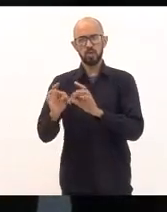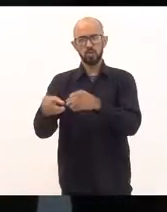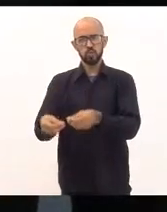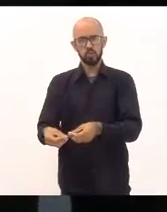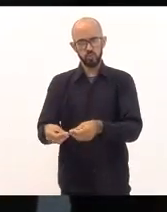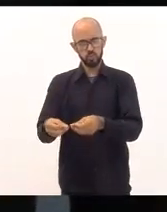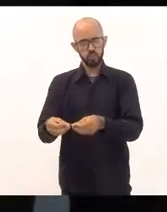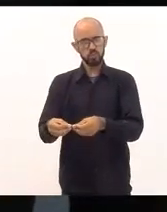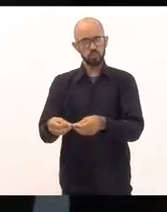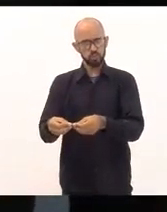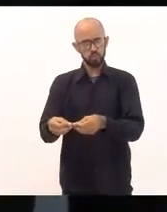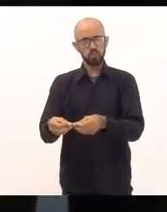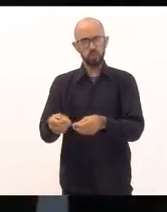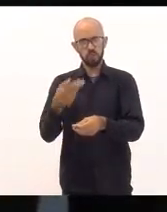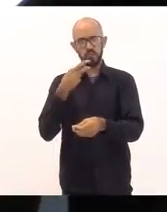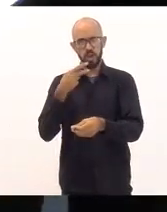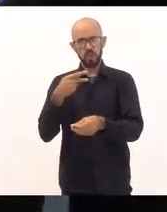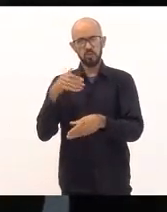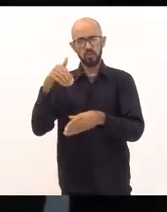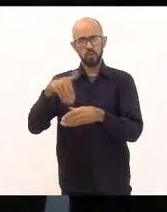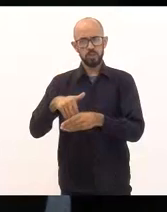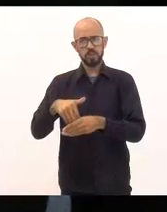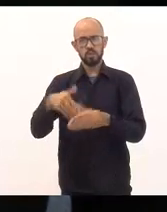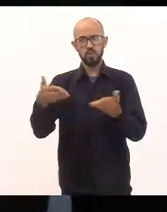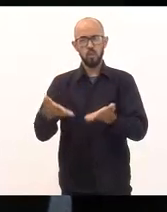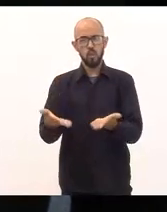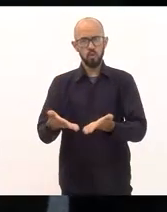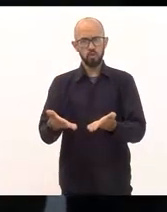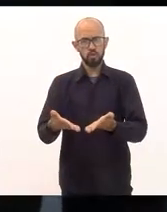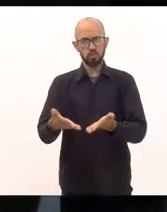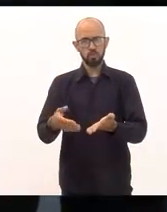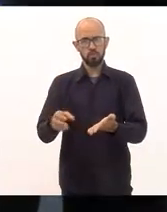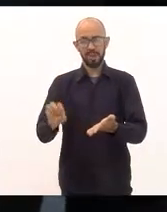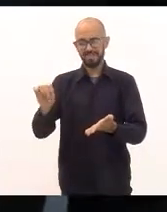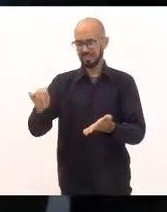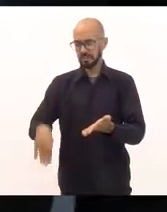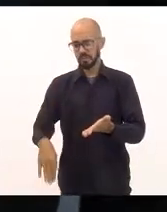não votasse hoje pela derrubada do veto.